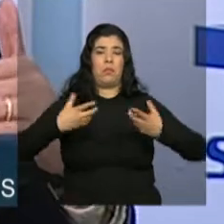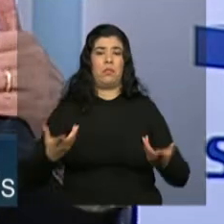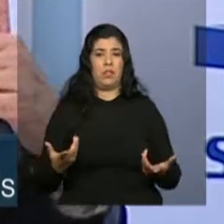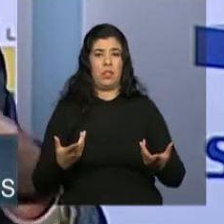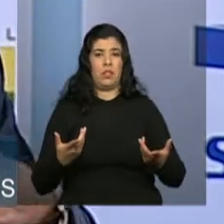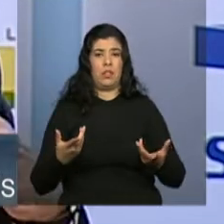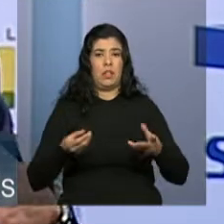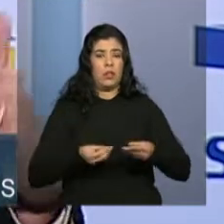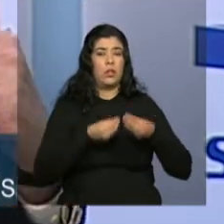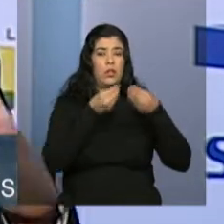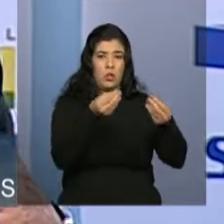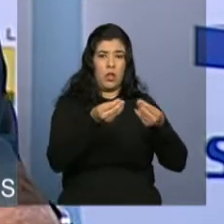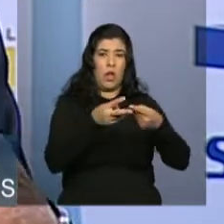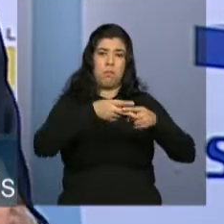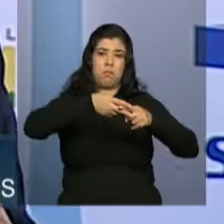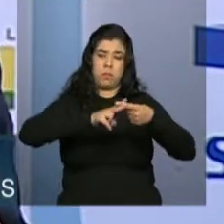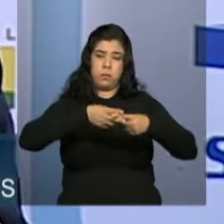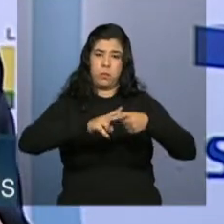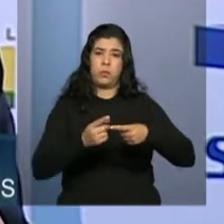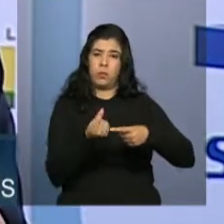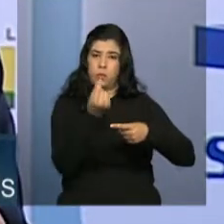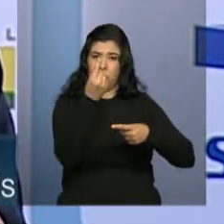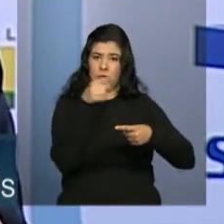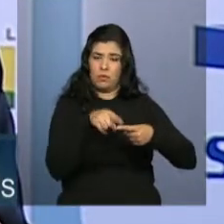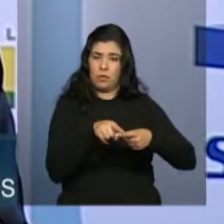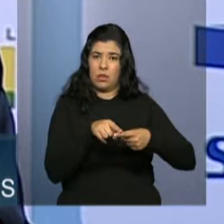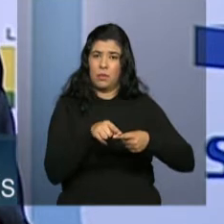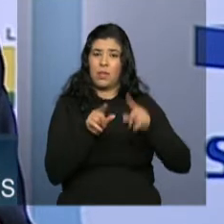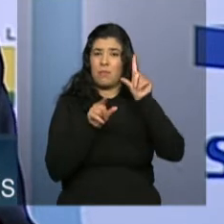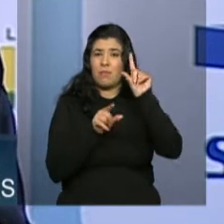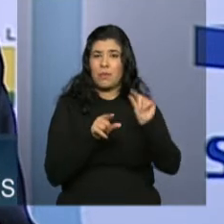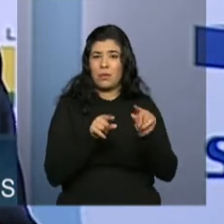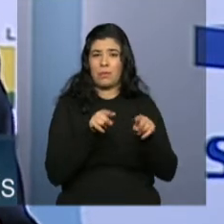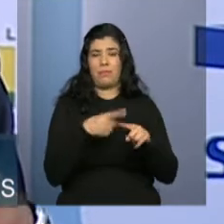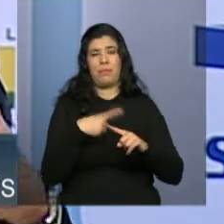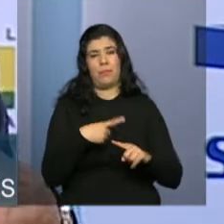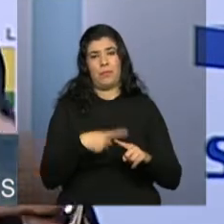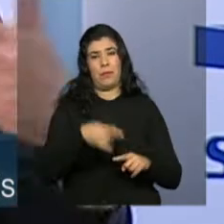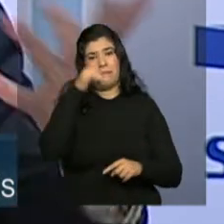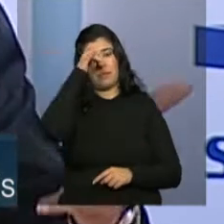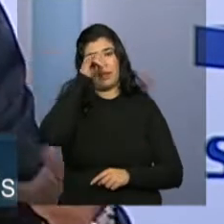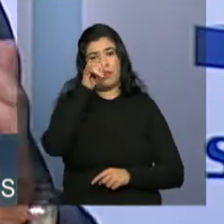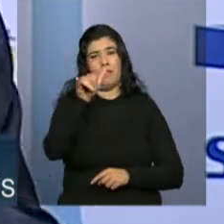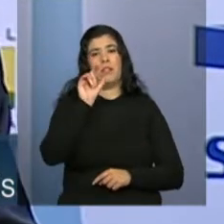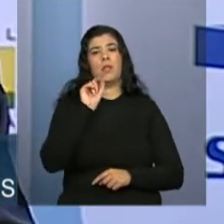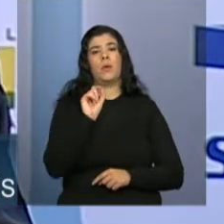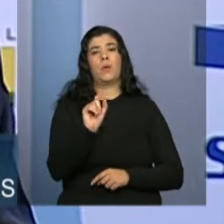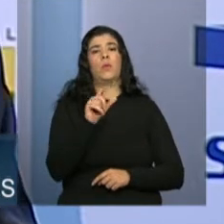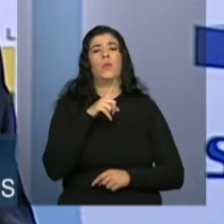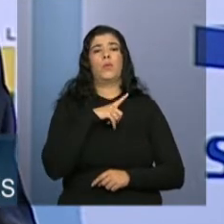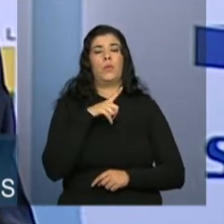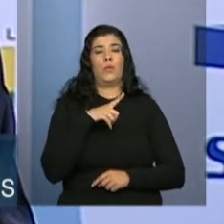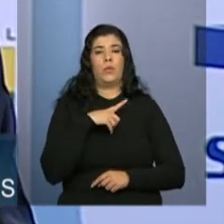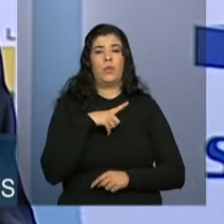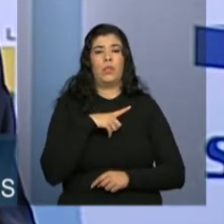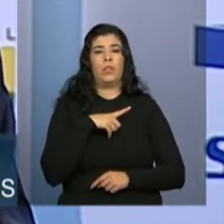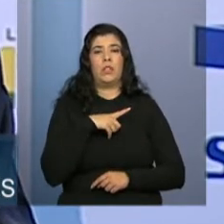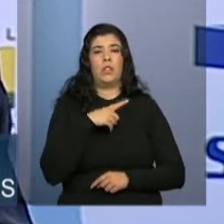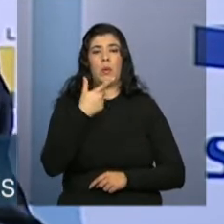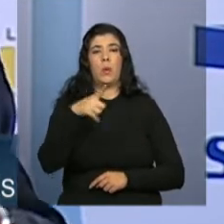aplicado esse redutor eles vão ter um mês o INPI de reajuste exatamente para evitar no defe um